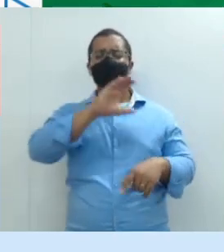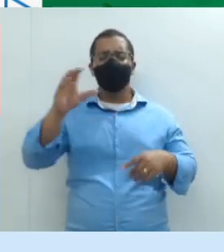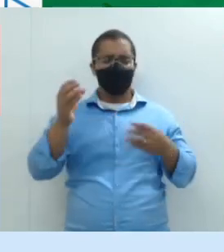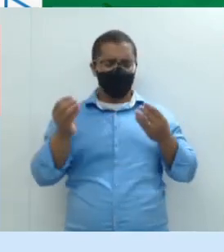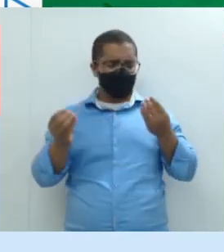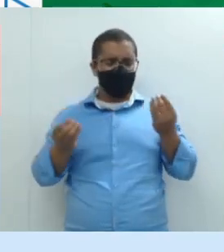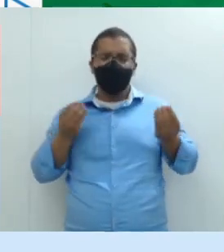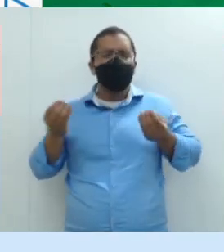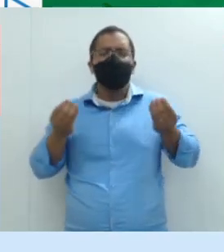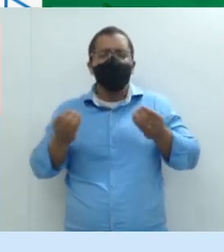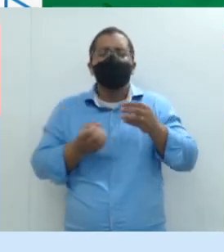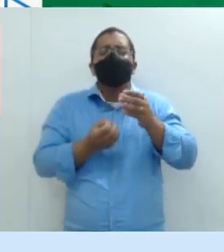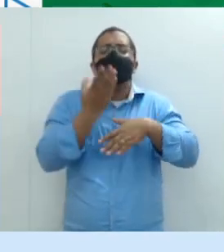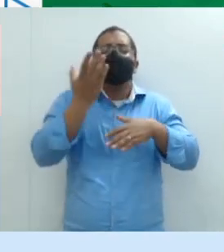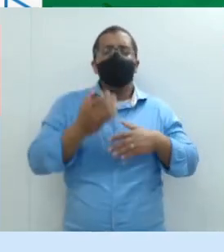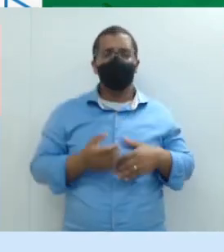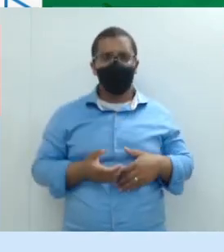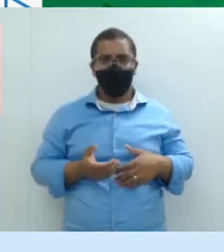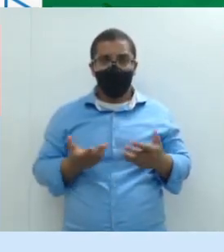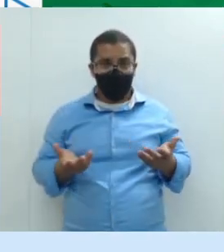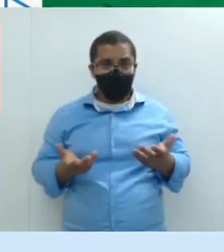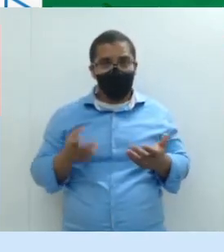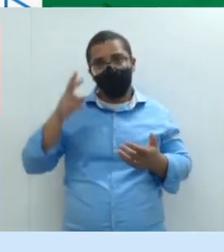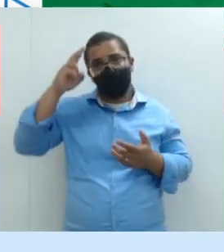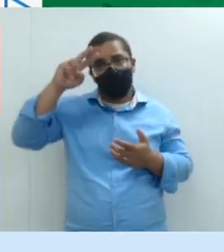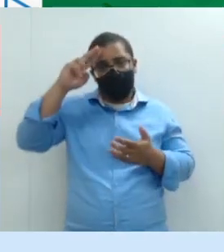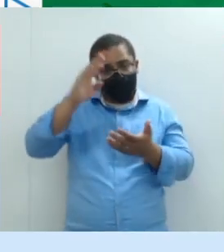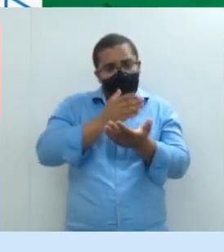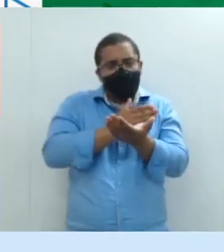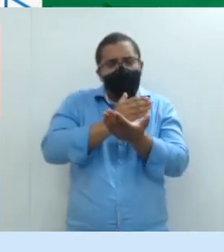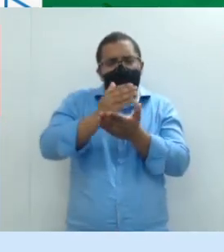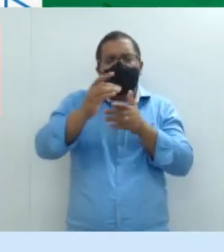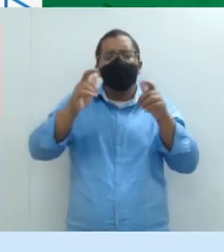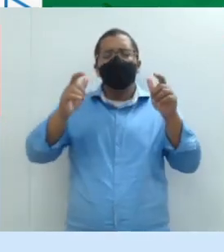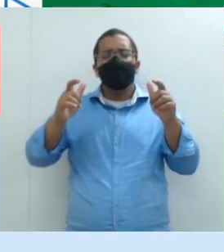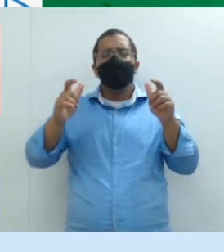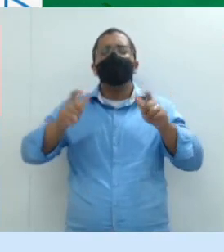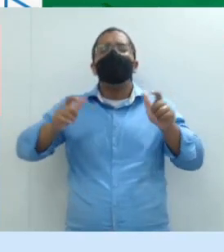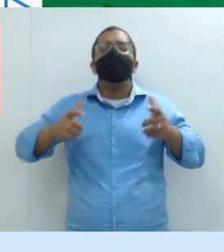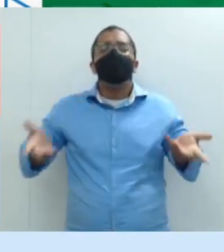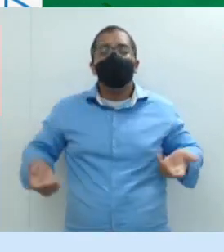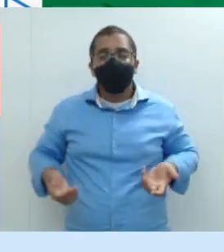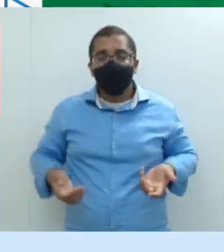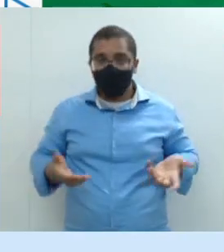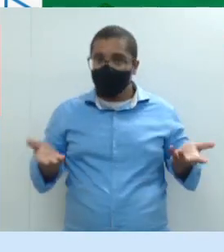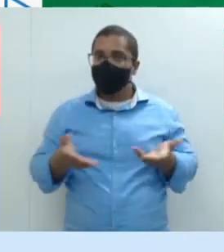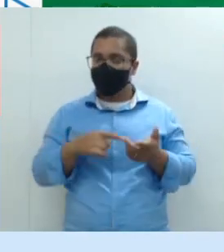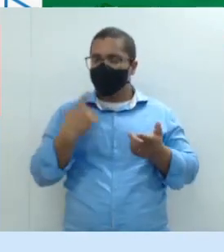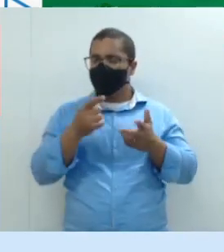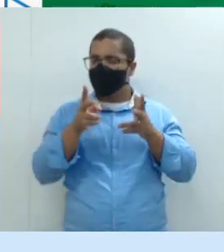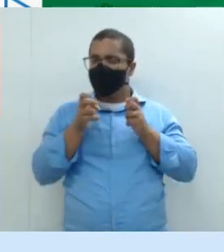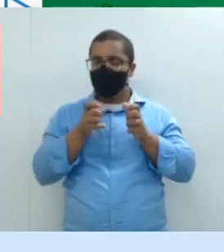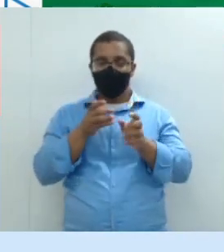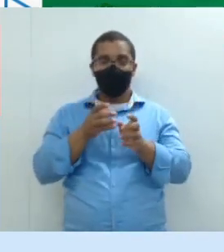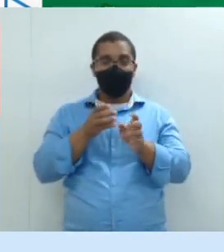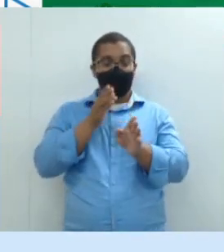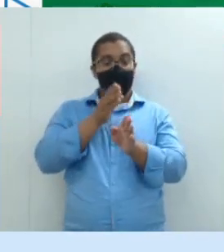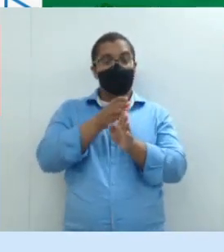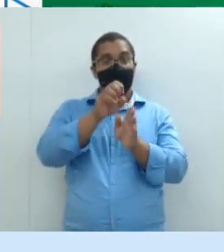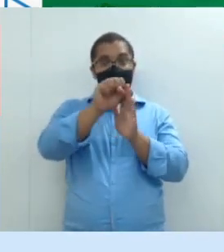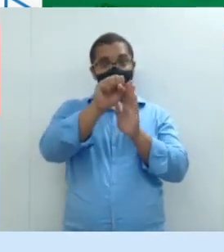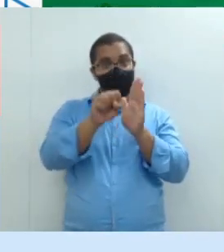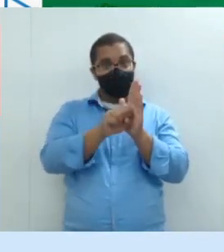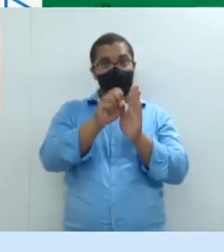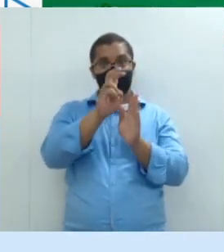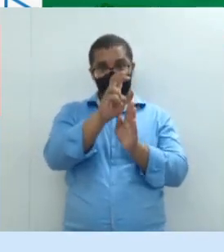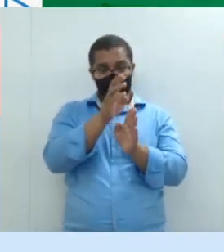nosso dia a dia? Aonde é que essa história tem início, fundamento? E aqui a gente vai perceber um período antes do século